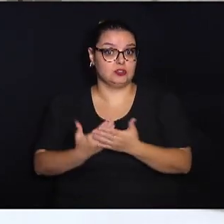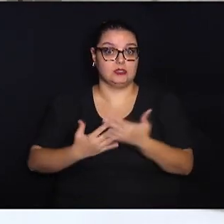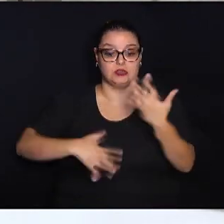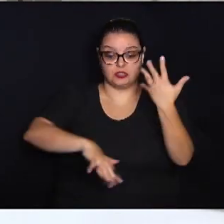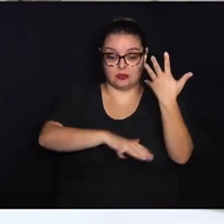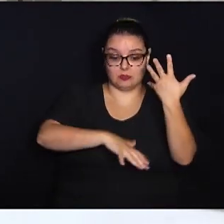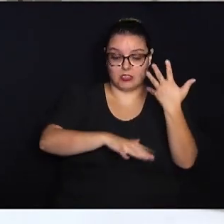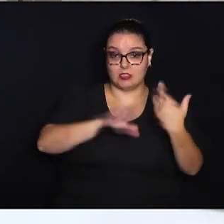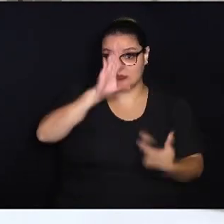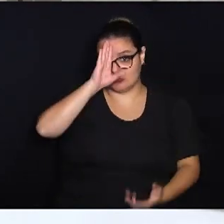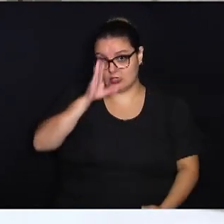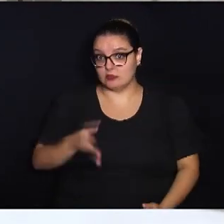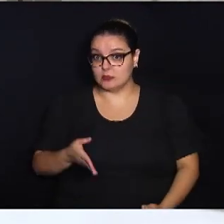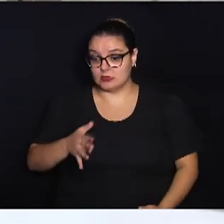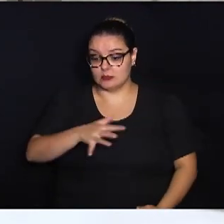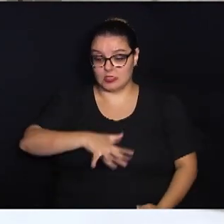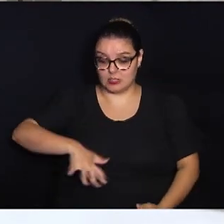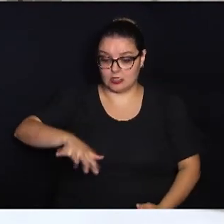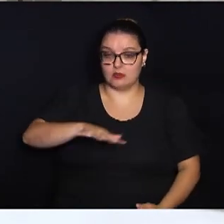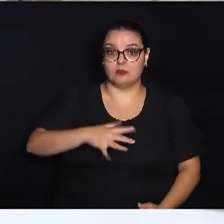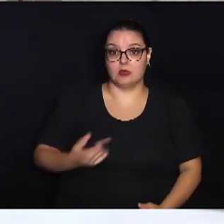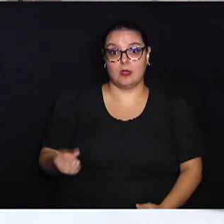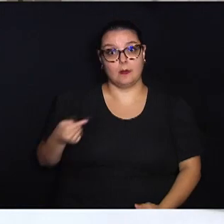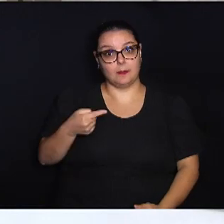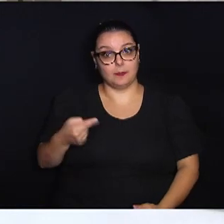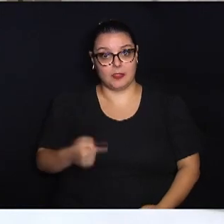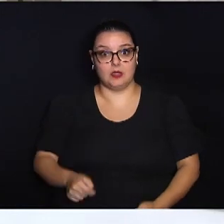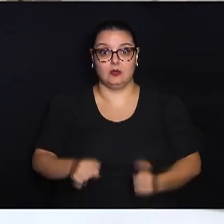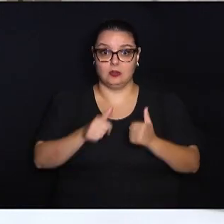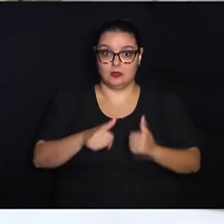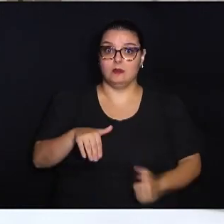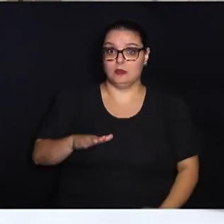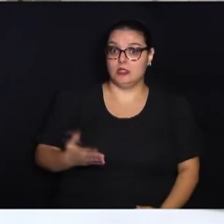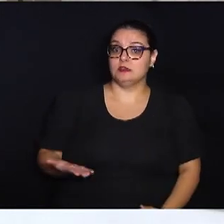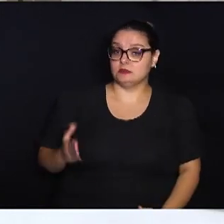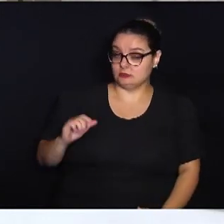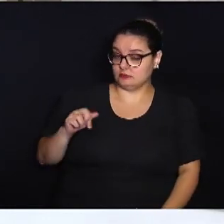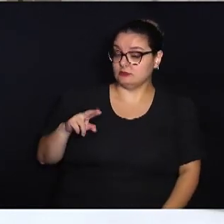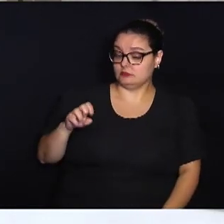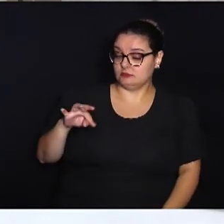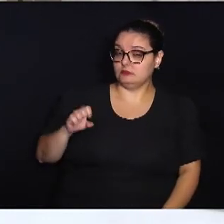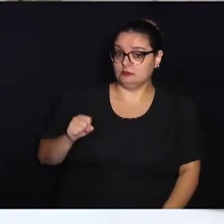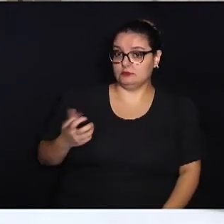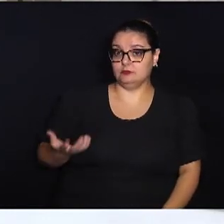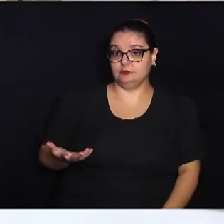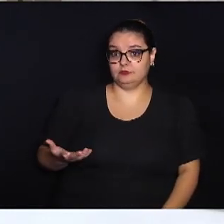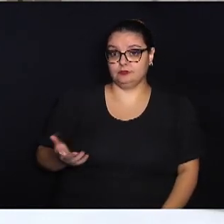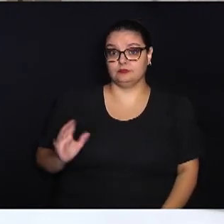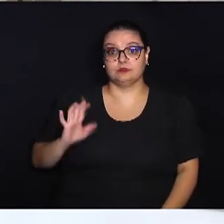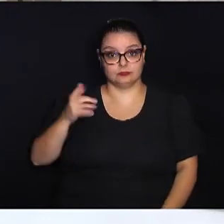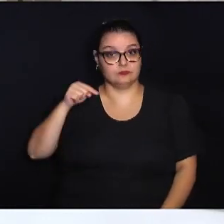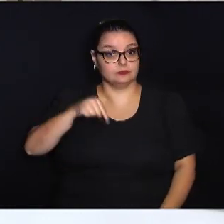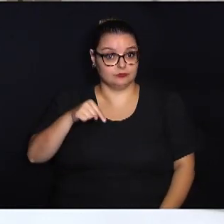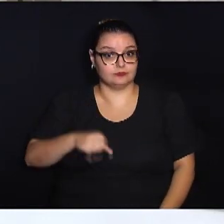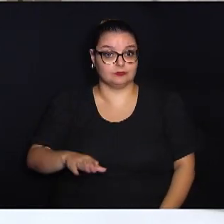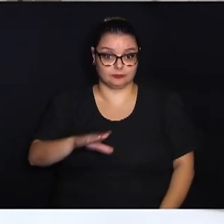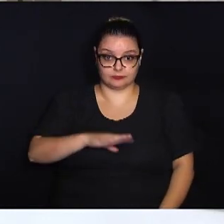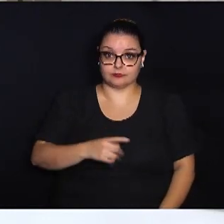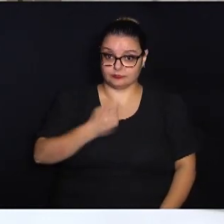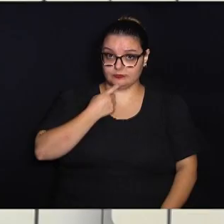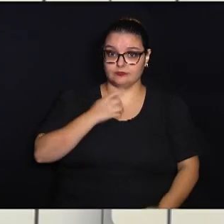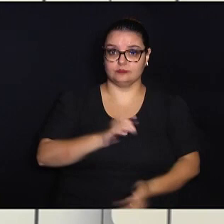praças, principalmente em áreas menos favorecidas, mais carentes, e isso vai acontecer aqui na cidade de Campinas.